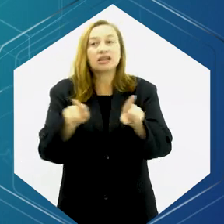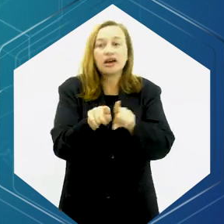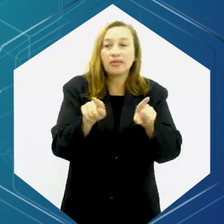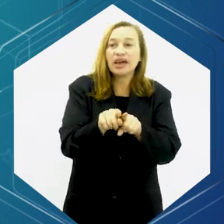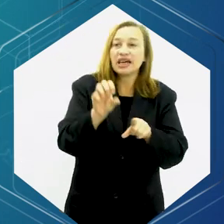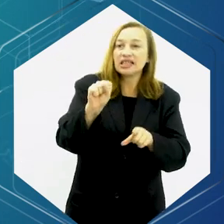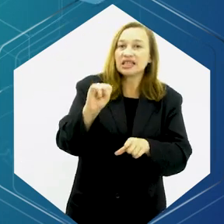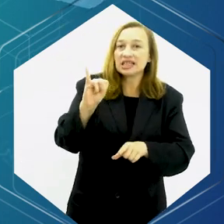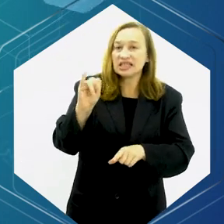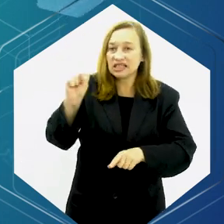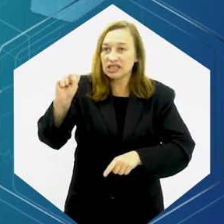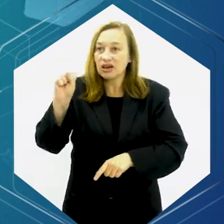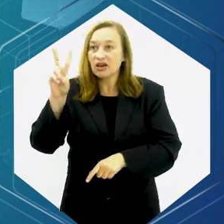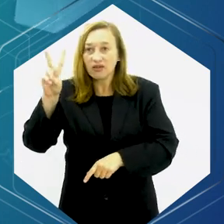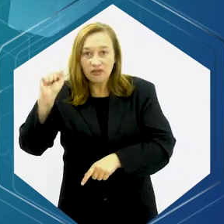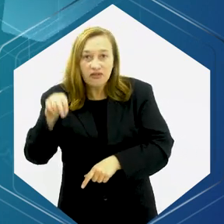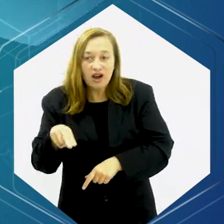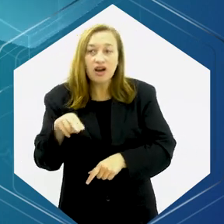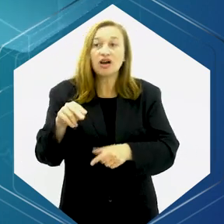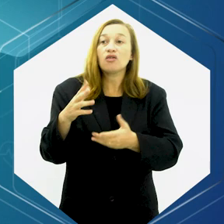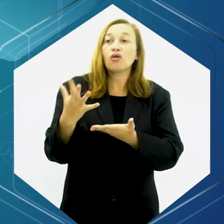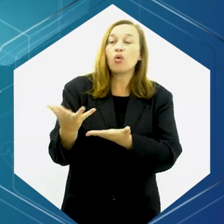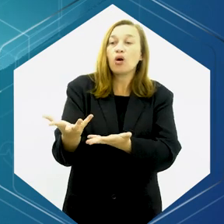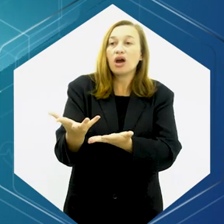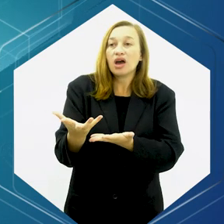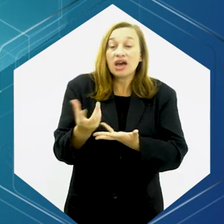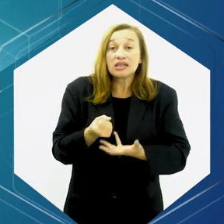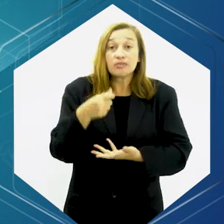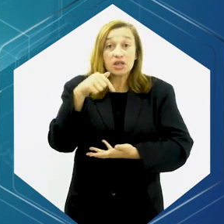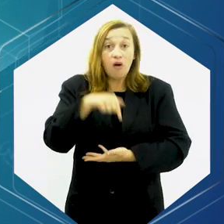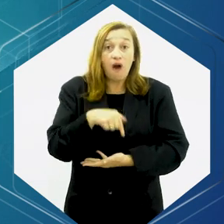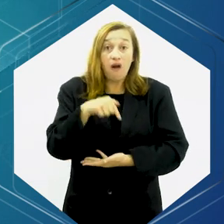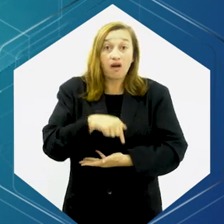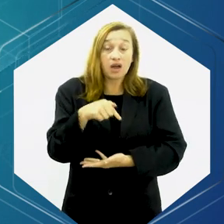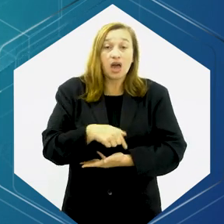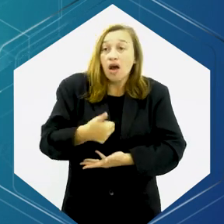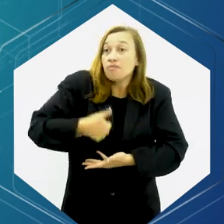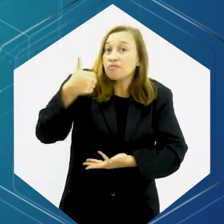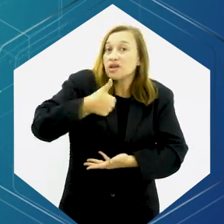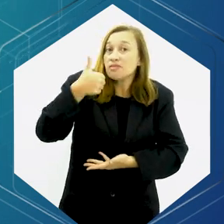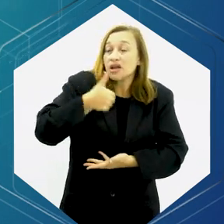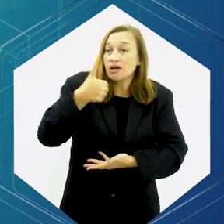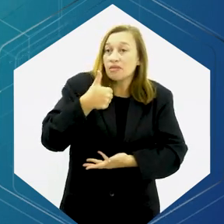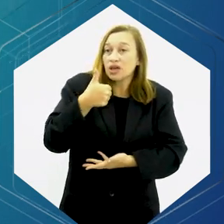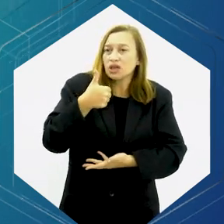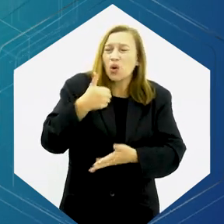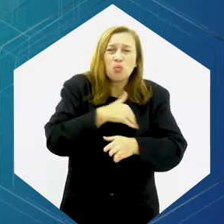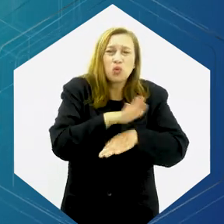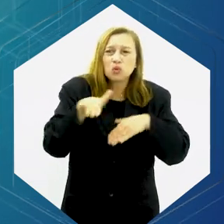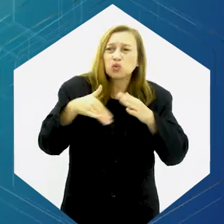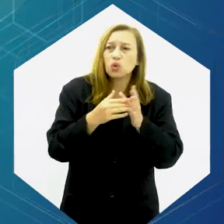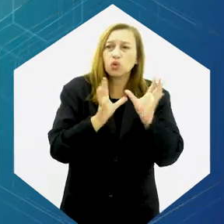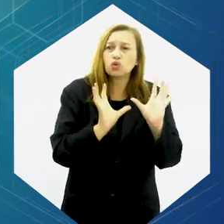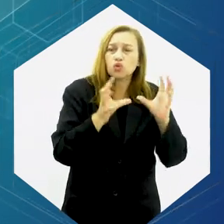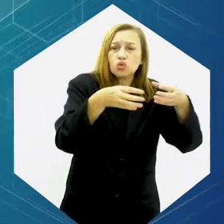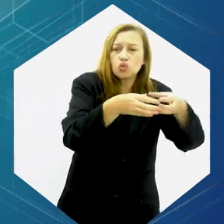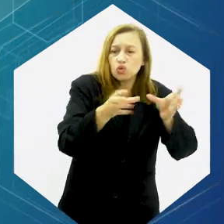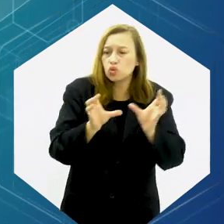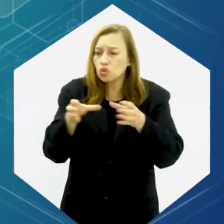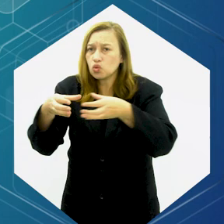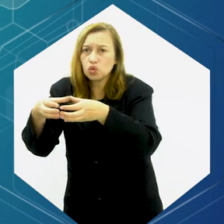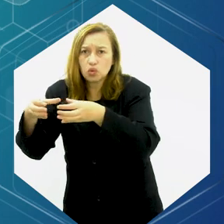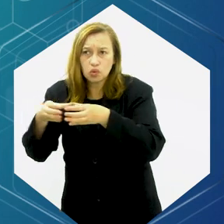mais à frente também então esses dados eles são recebidos aqui e eles primeiramente eles passam por toda uma equipe de